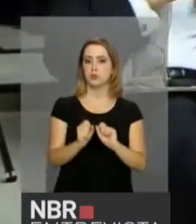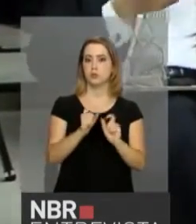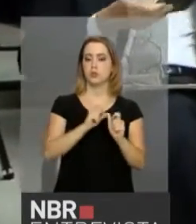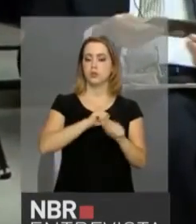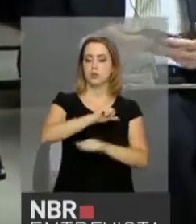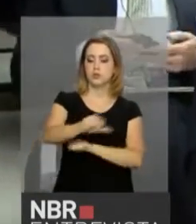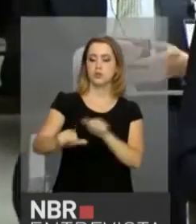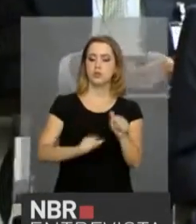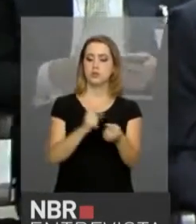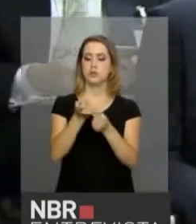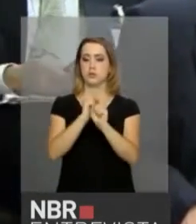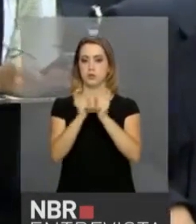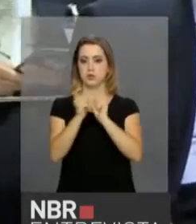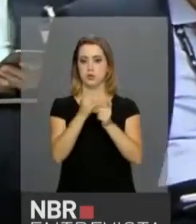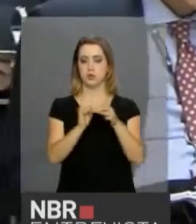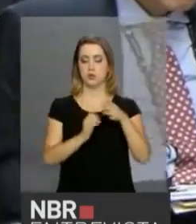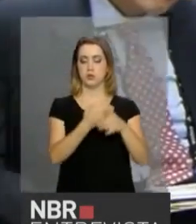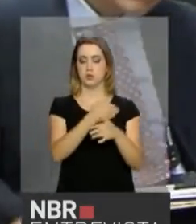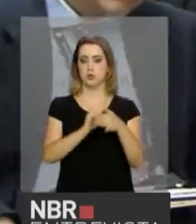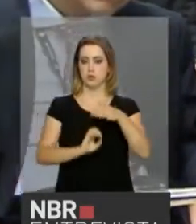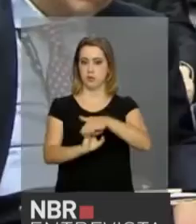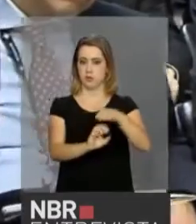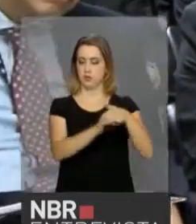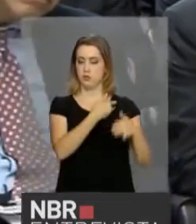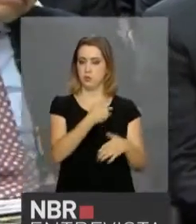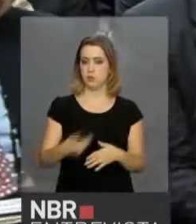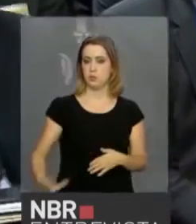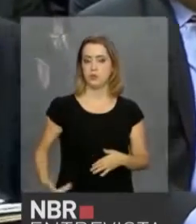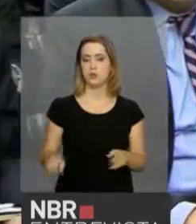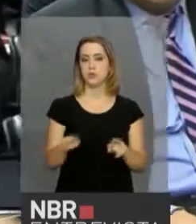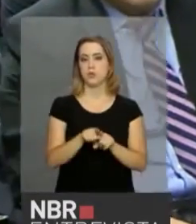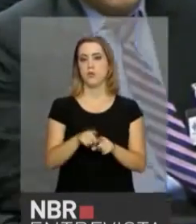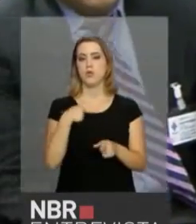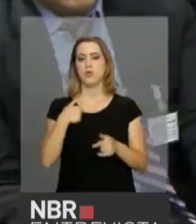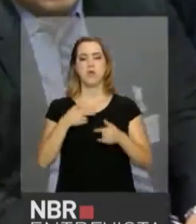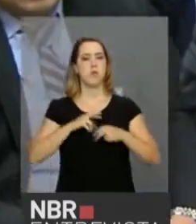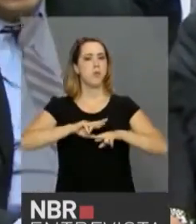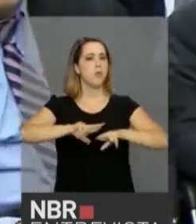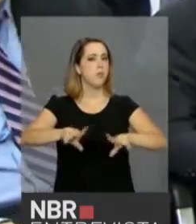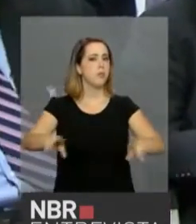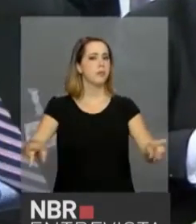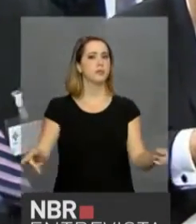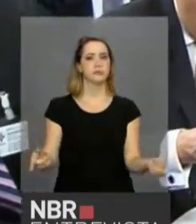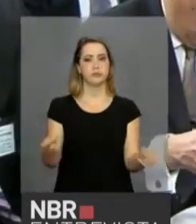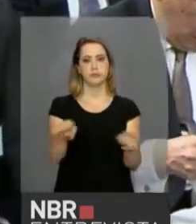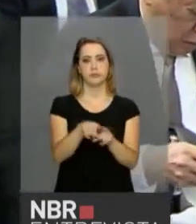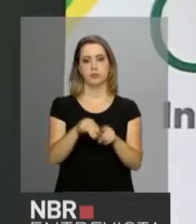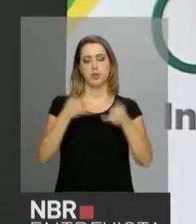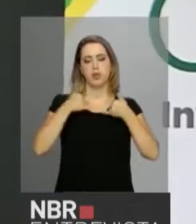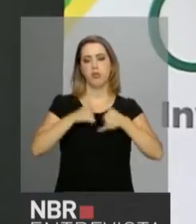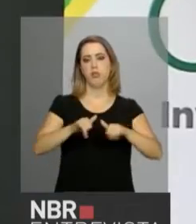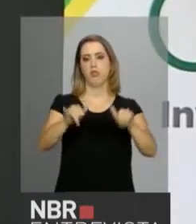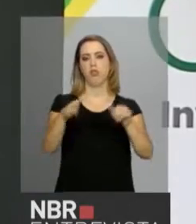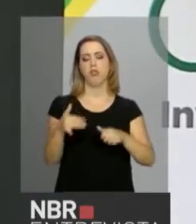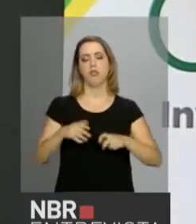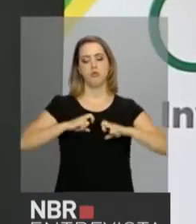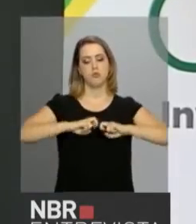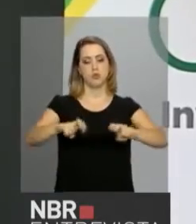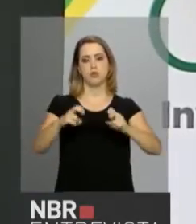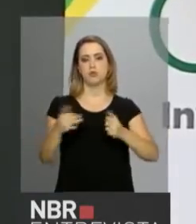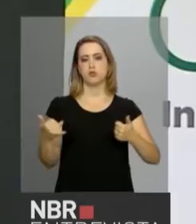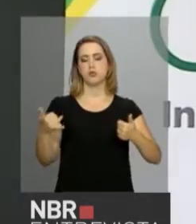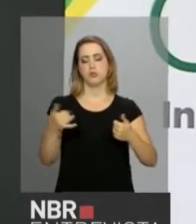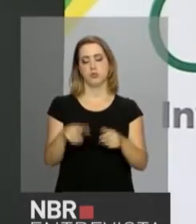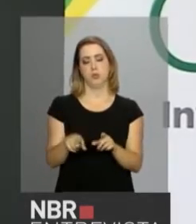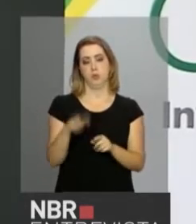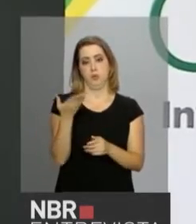exploração de gás e petróleo mineração usinas hidrelétricas e companhias energéticas para o governo o